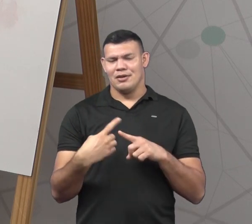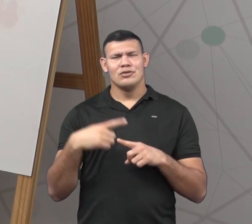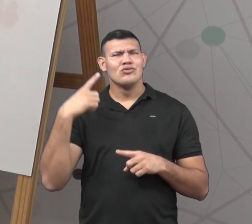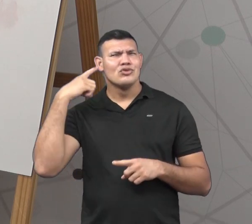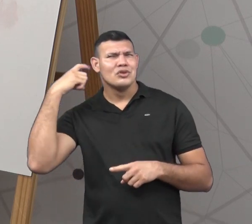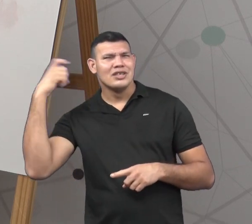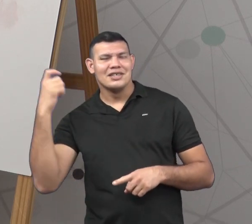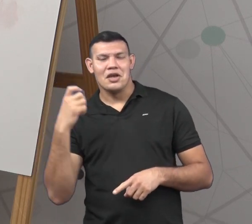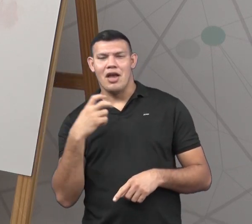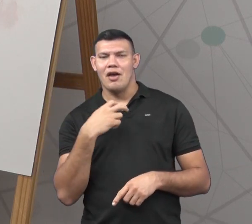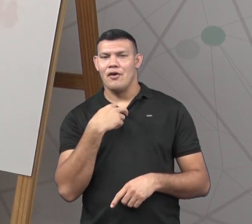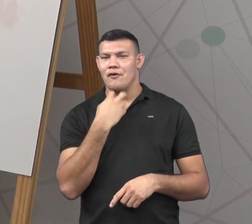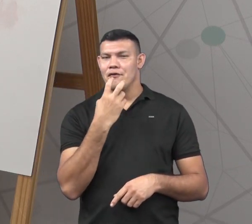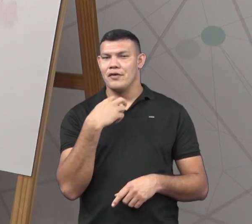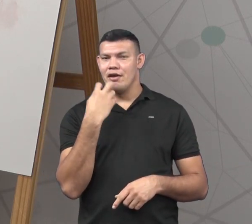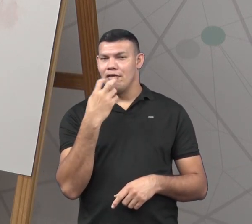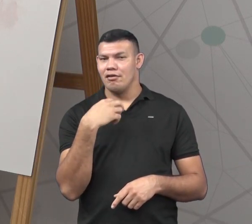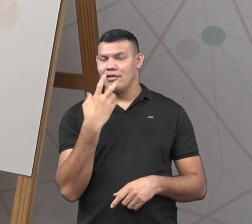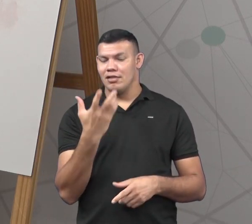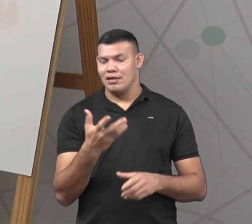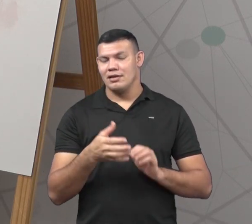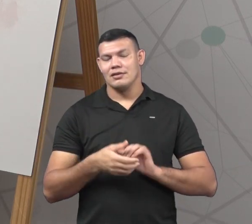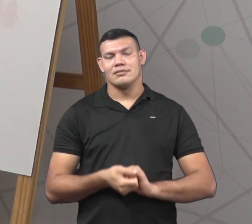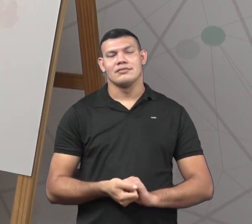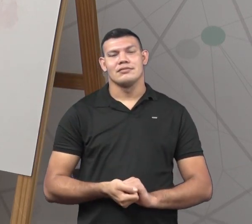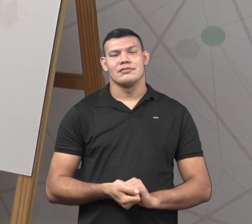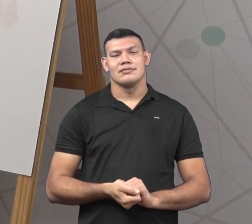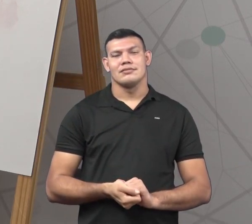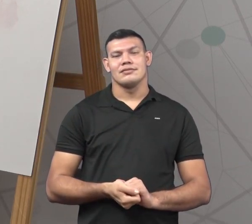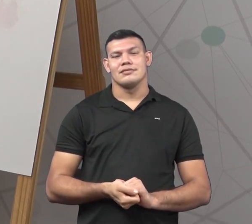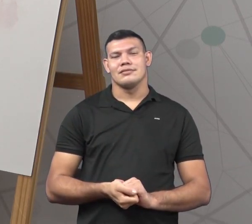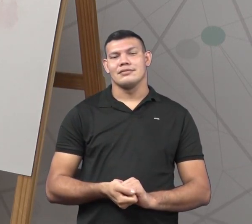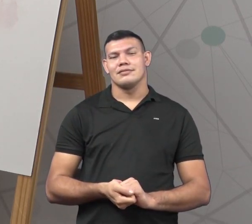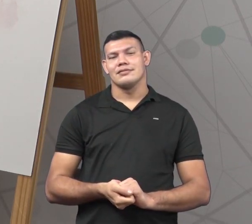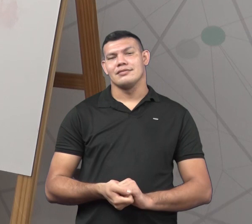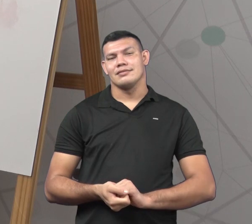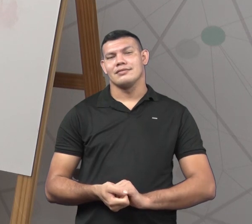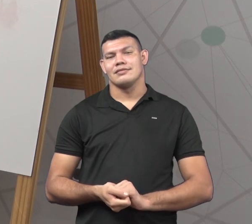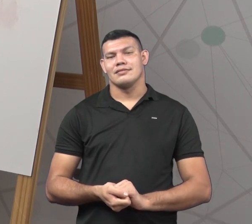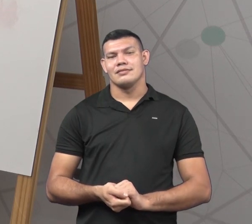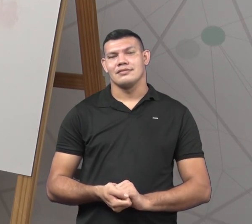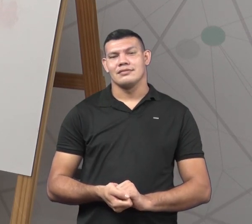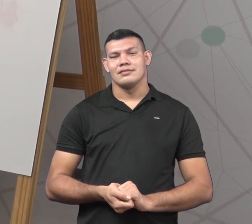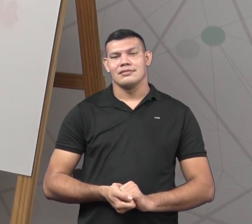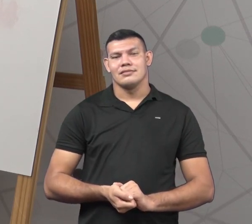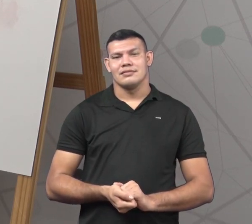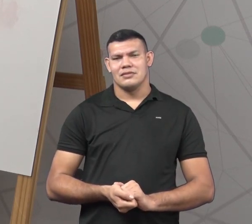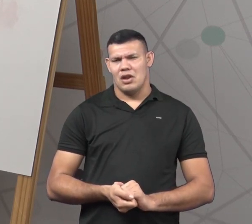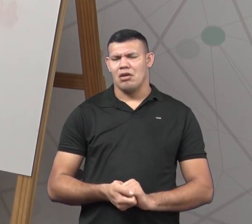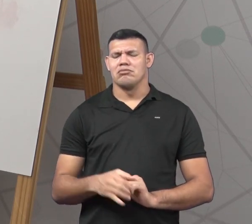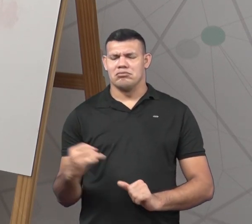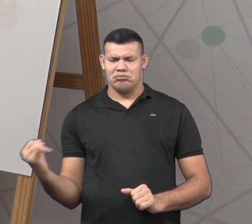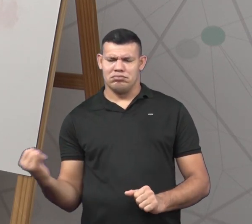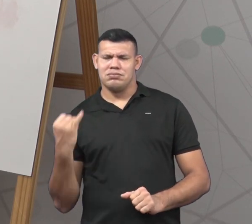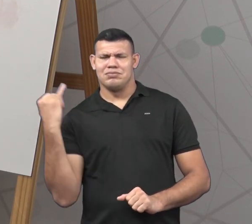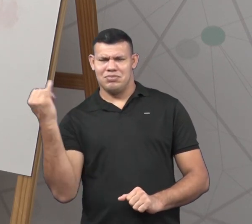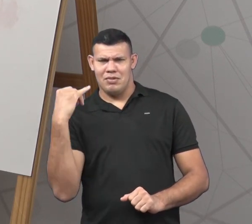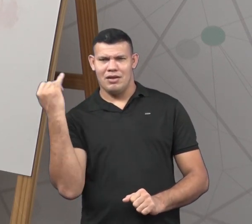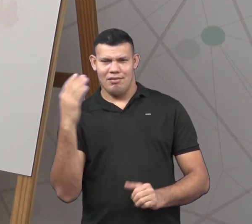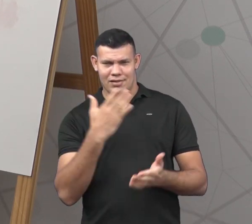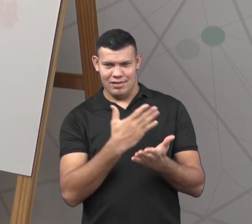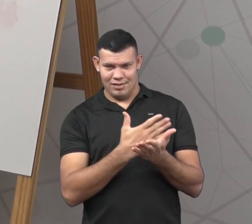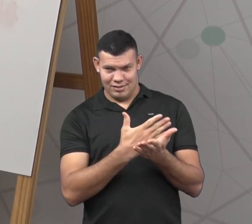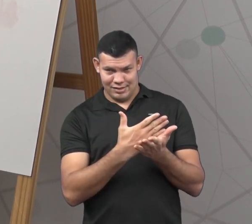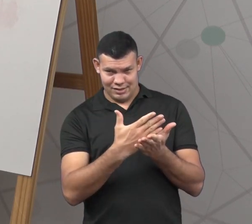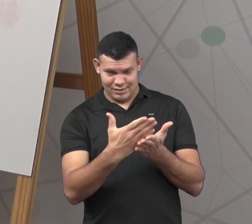já perceberam, tá? Nasci em Manaus, Amazonas, ok? Esse é um fato importante, o início da minha linha